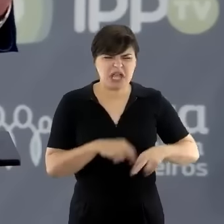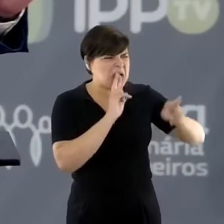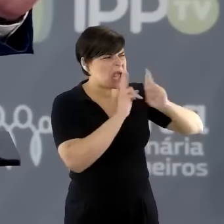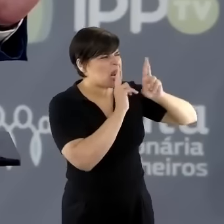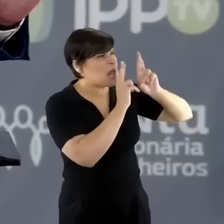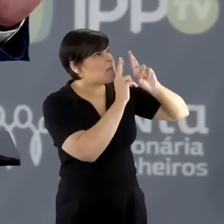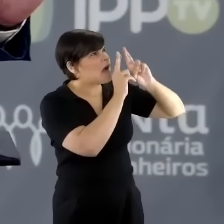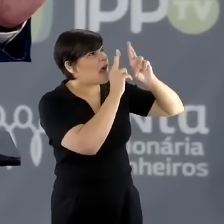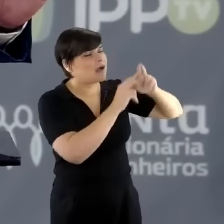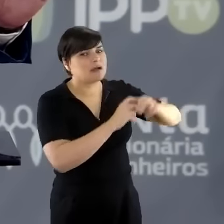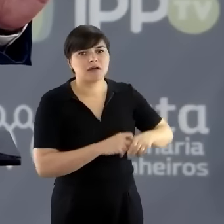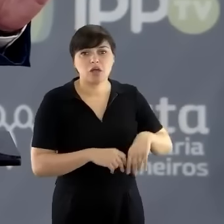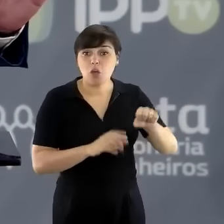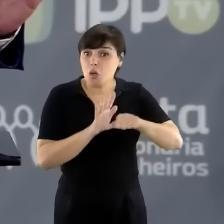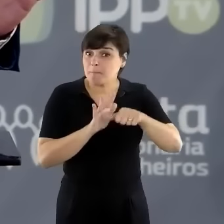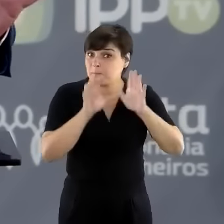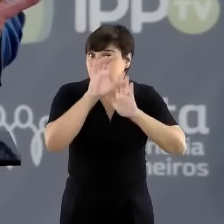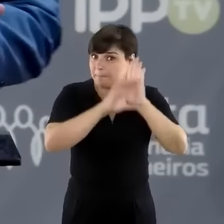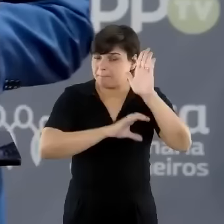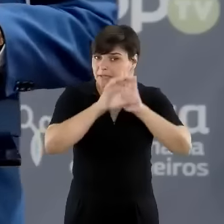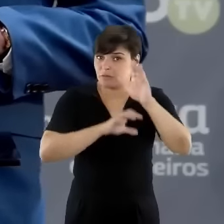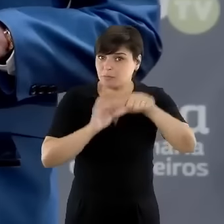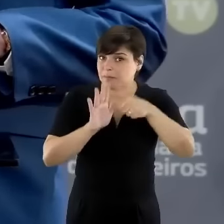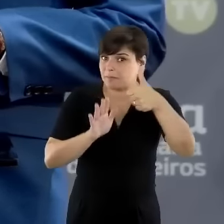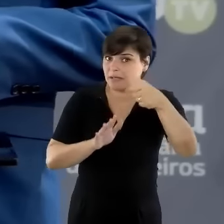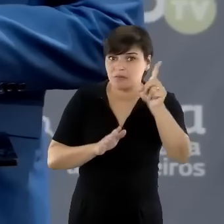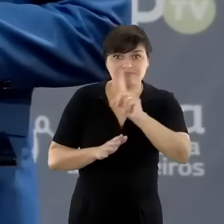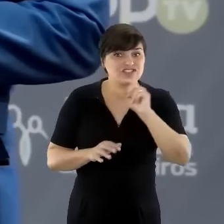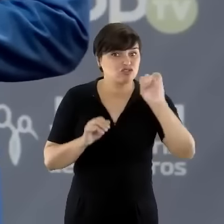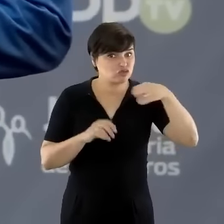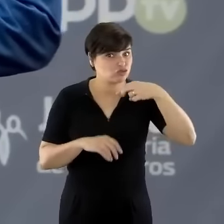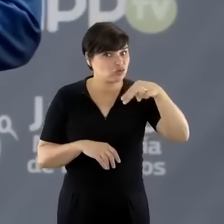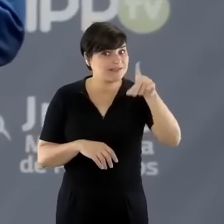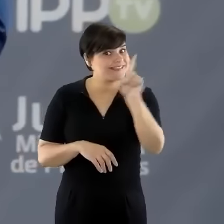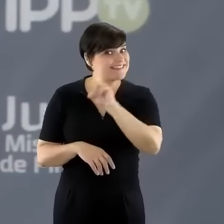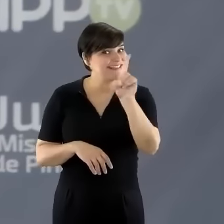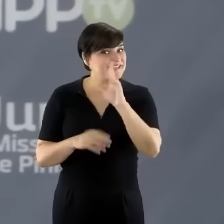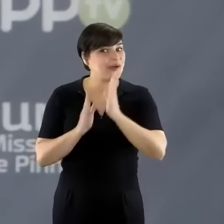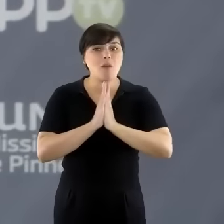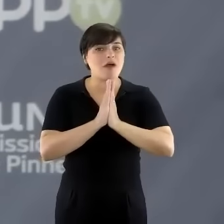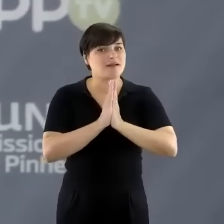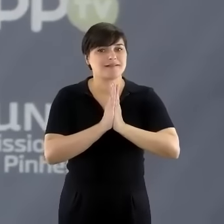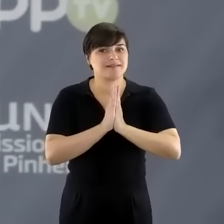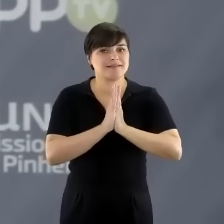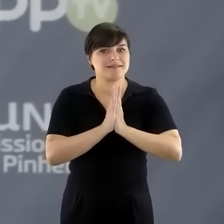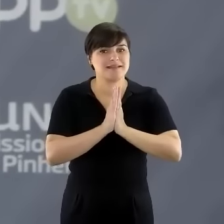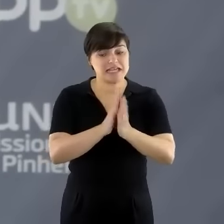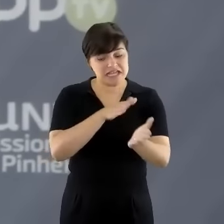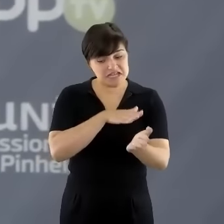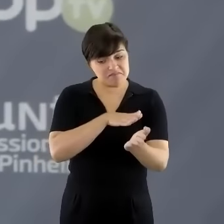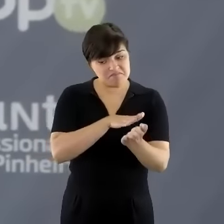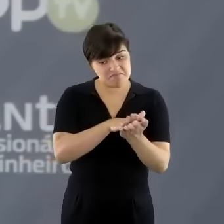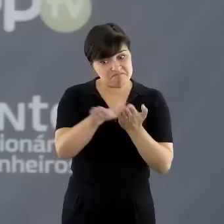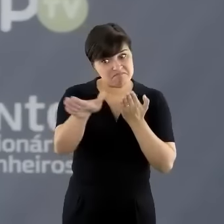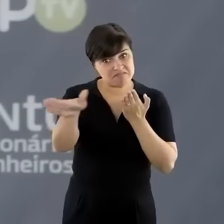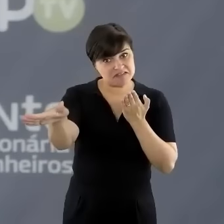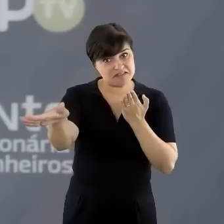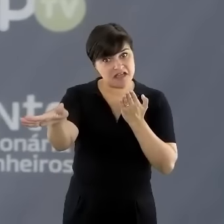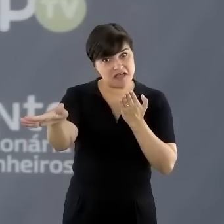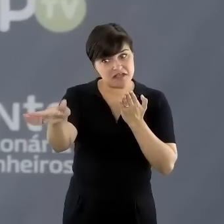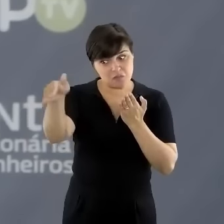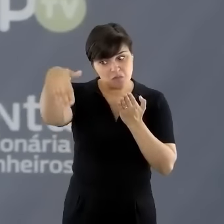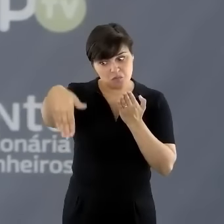ele não ora ele sai da sua terra ele desce até Jope ele